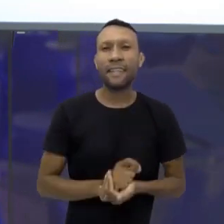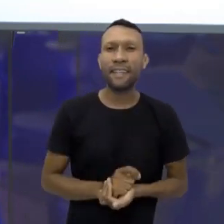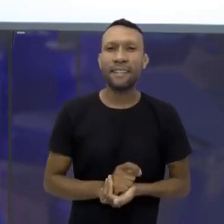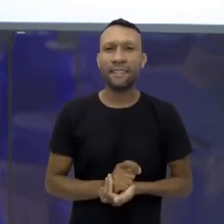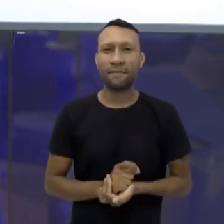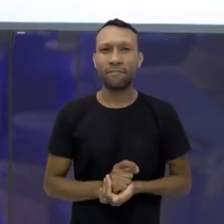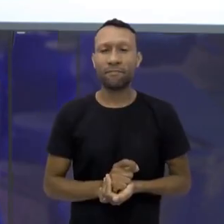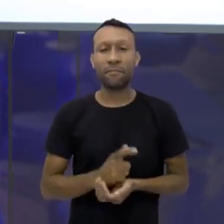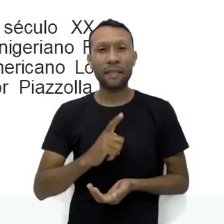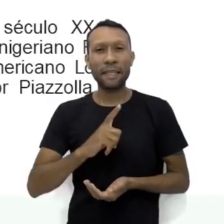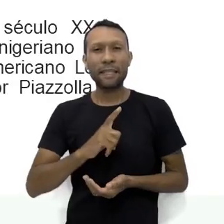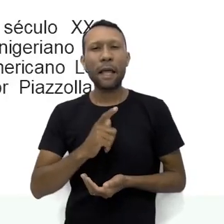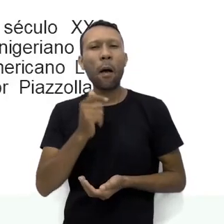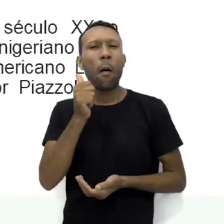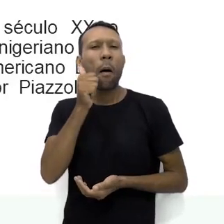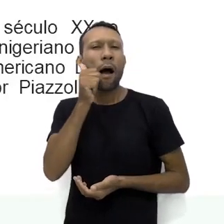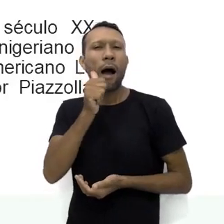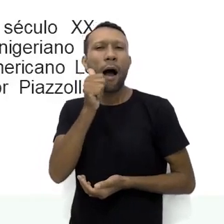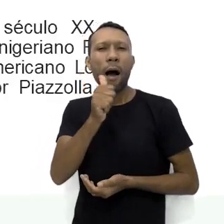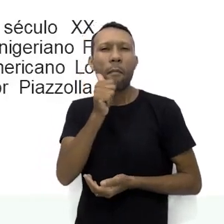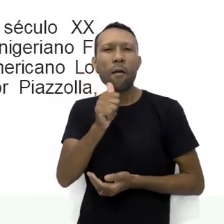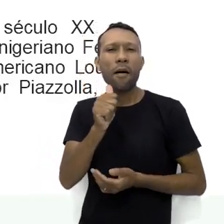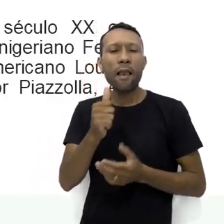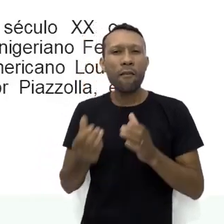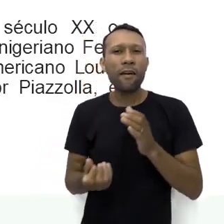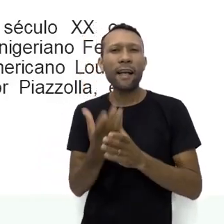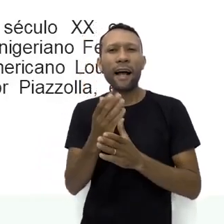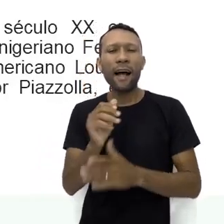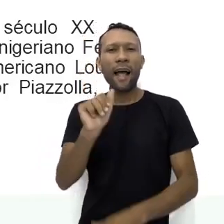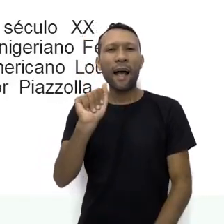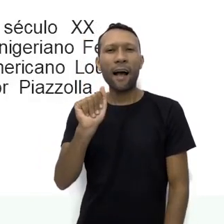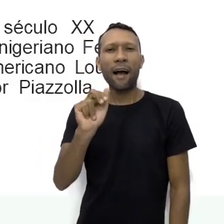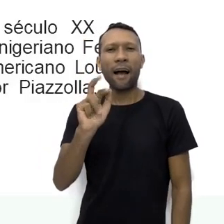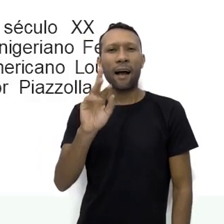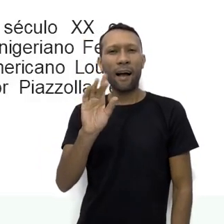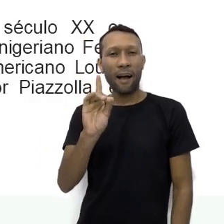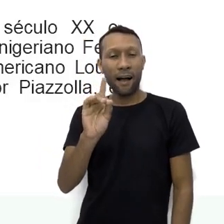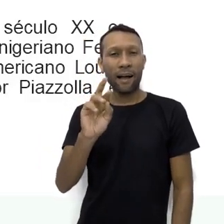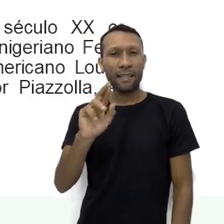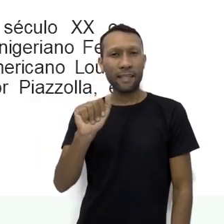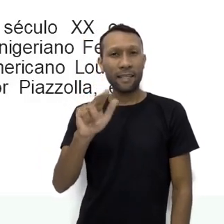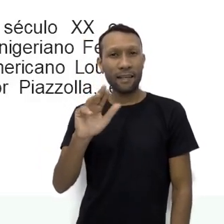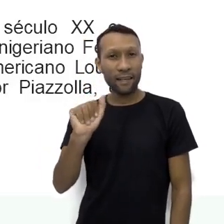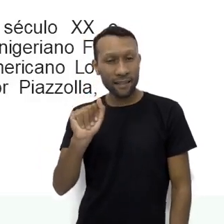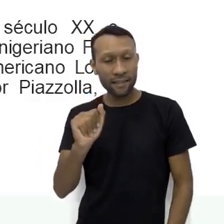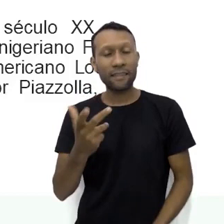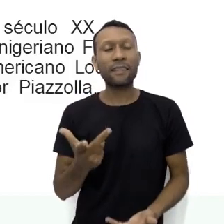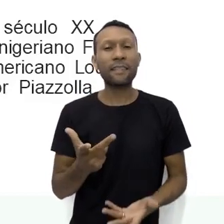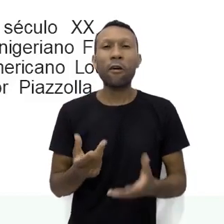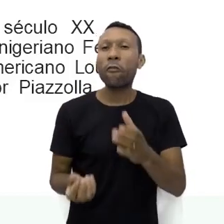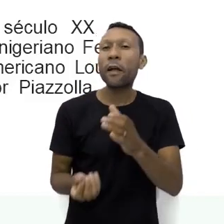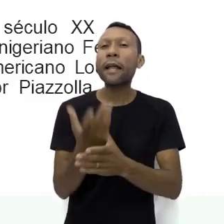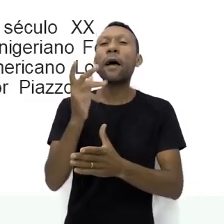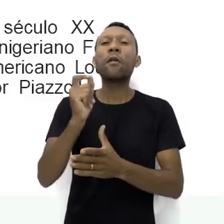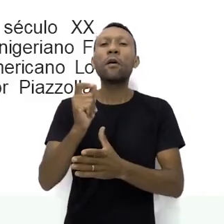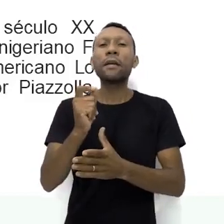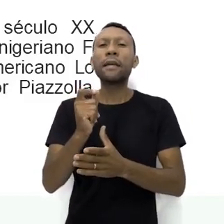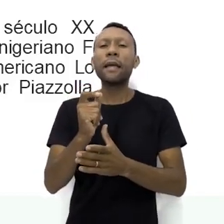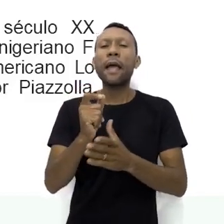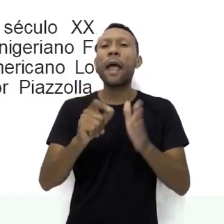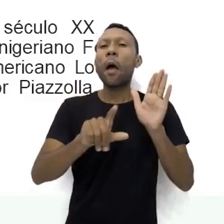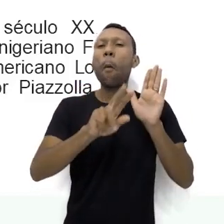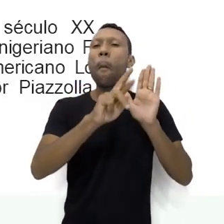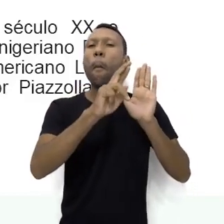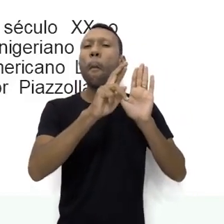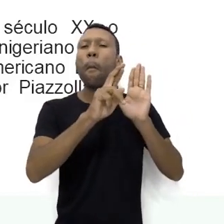uma grande compositora, que é a Adriana Calcanhoto, que ela possui um projeto infantil e nesse projeto infantil ela faz uso